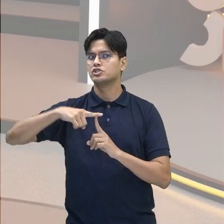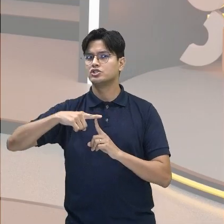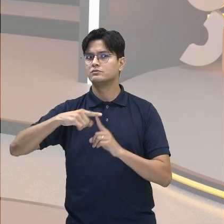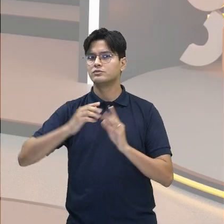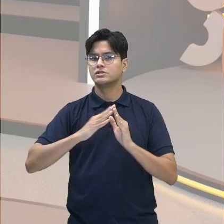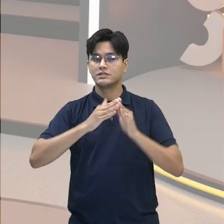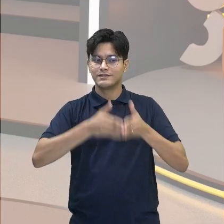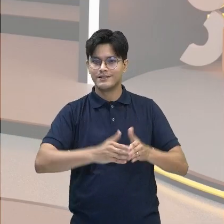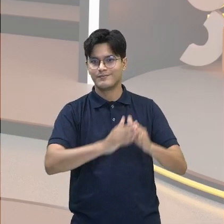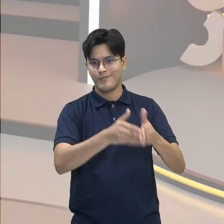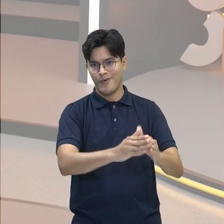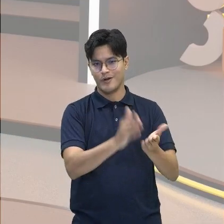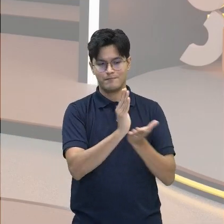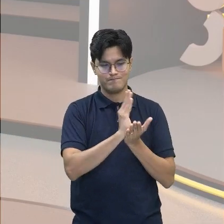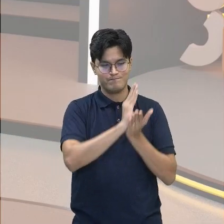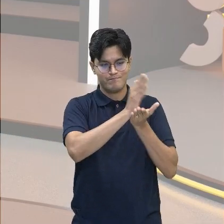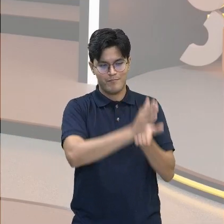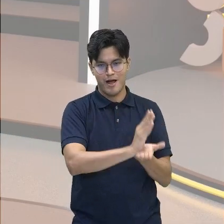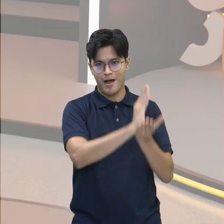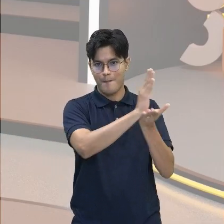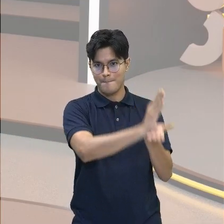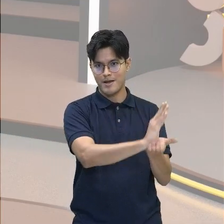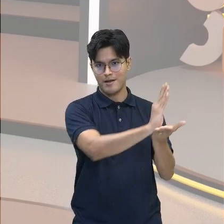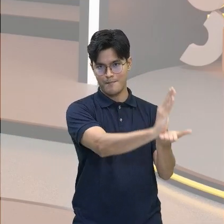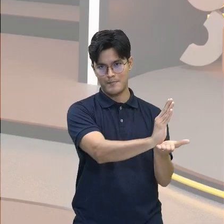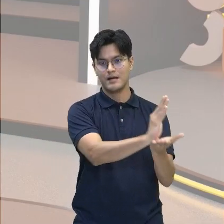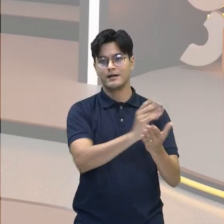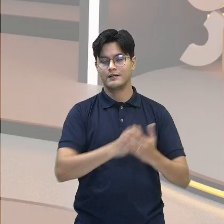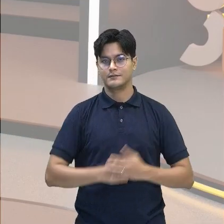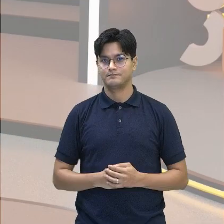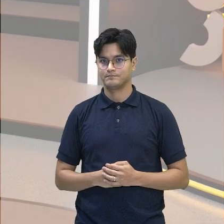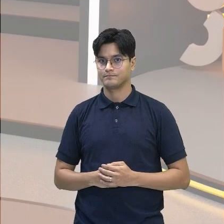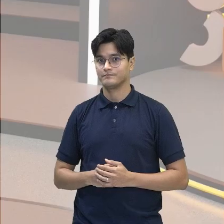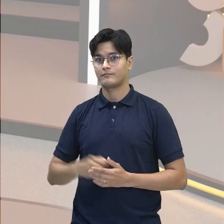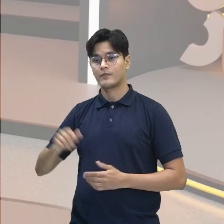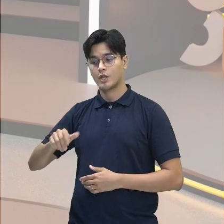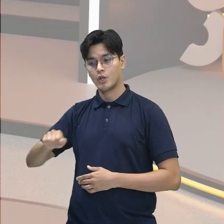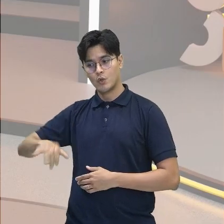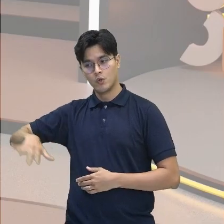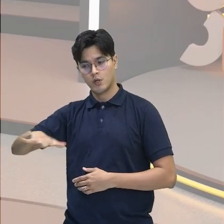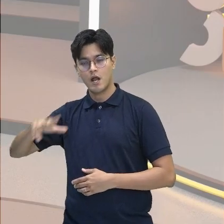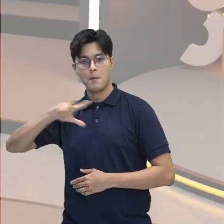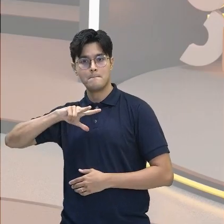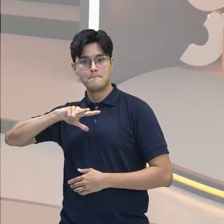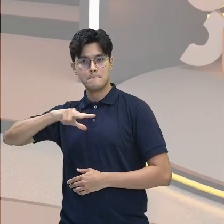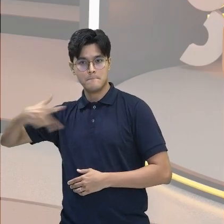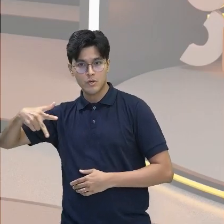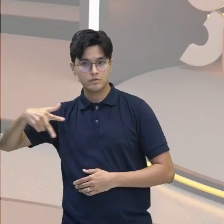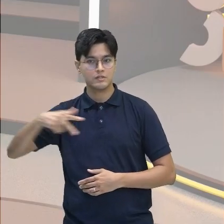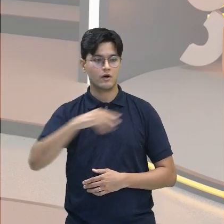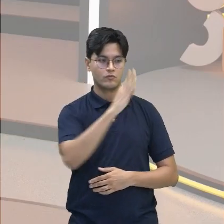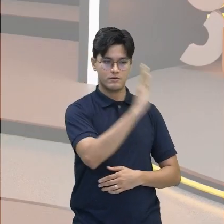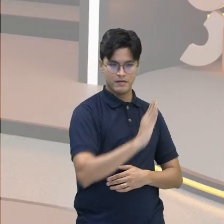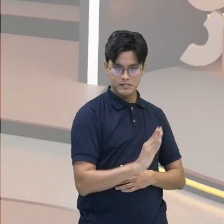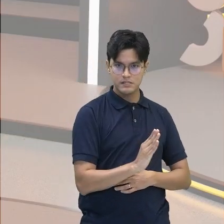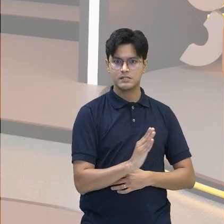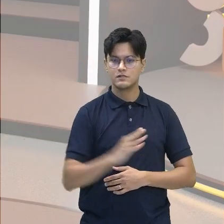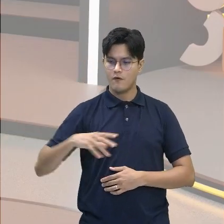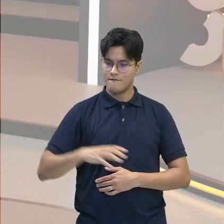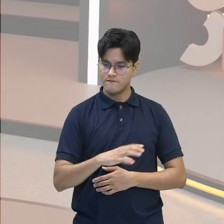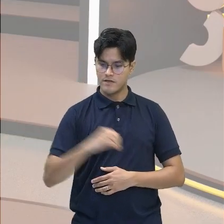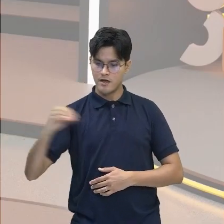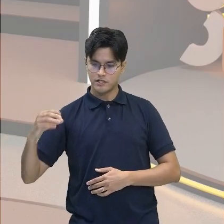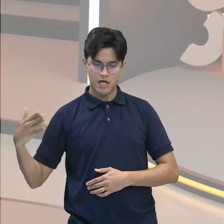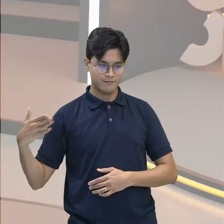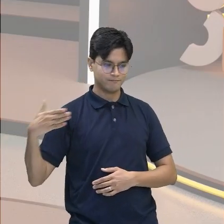né? E uma viagem entre Portugal e Brasil poderia demorar, em média, 44 dias. Isso se